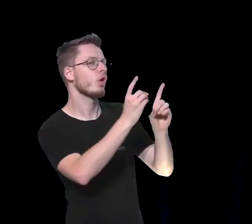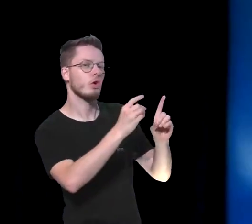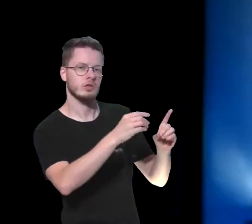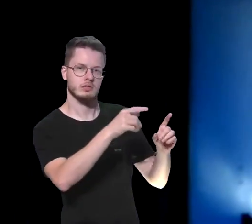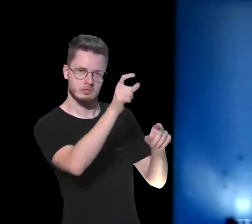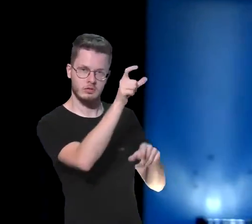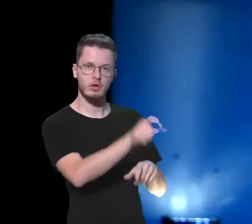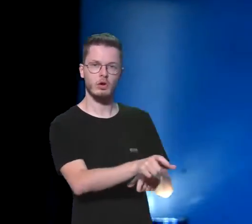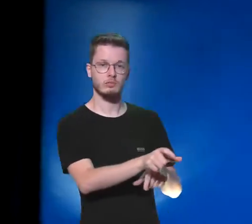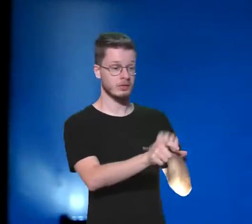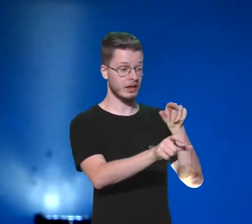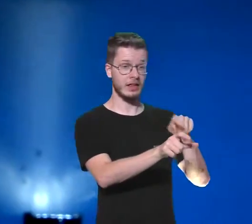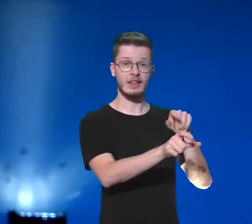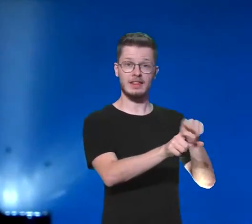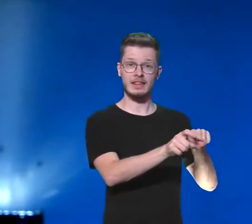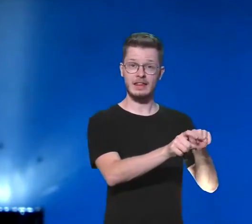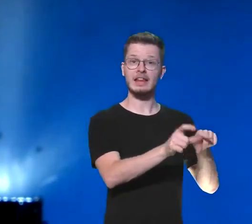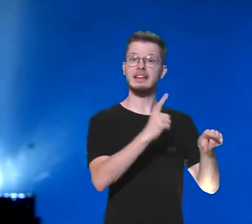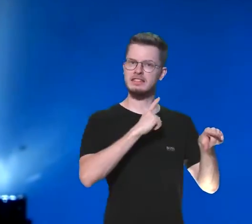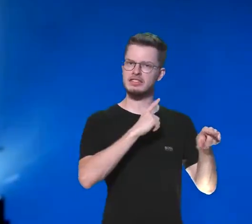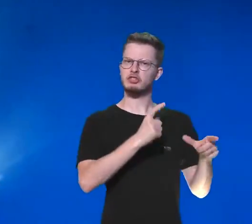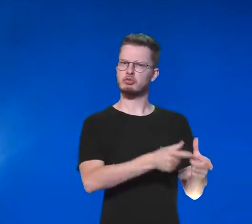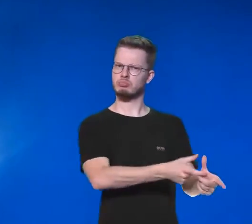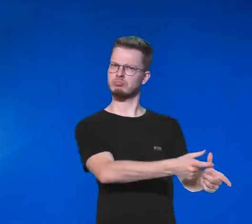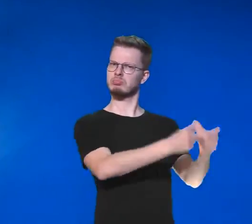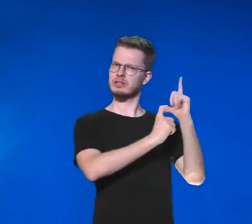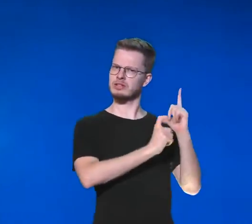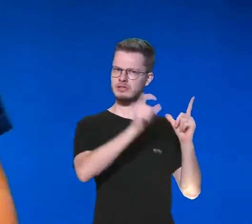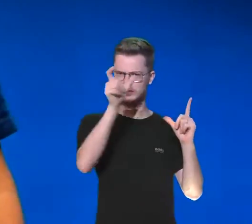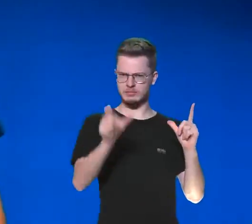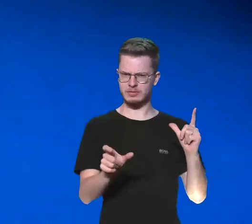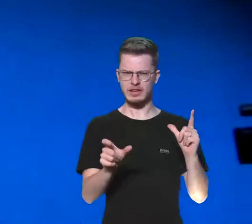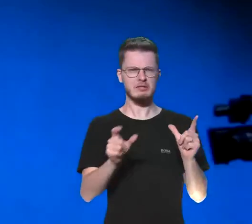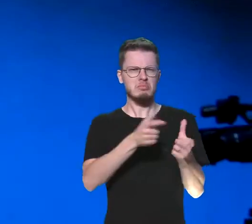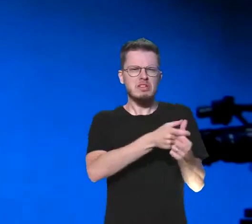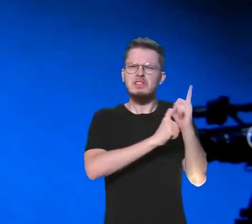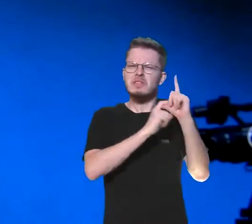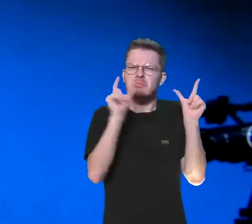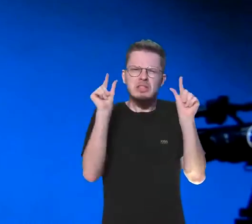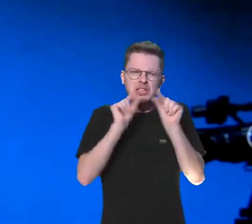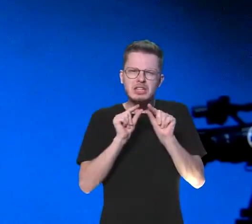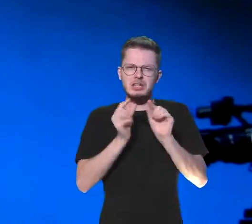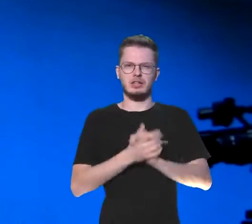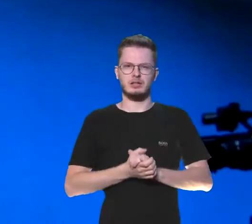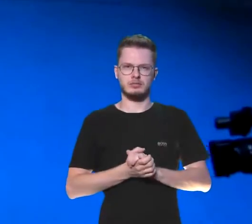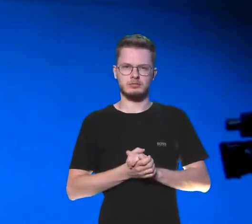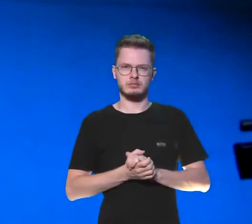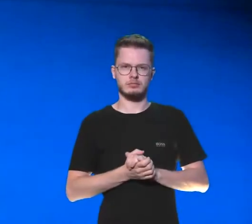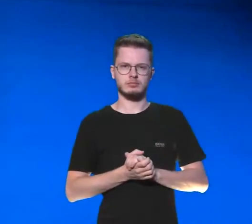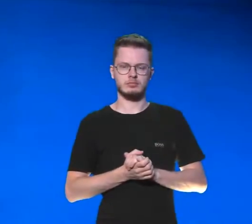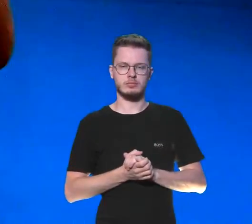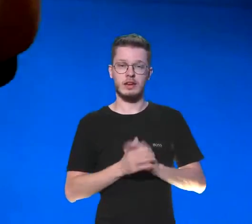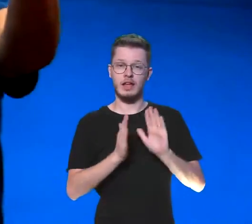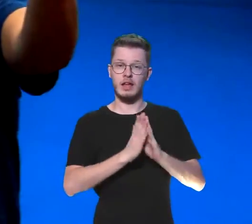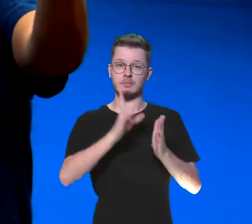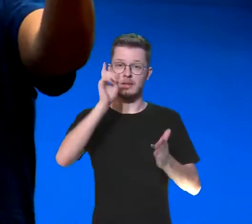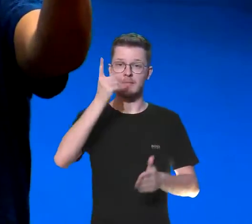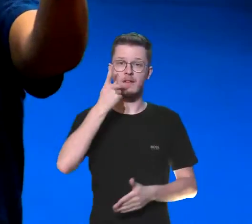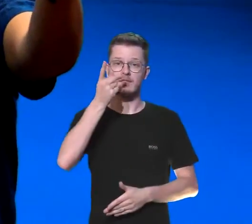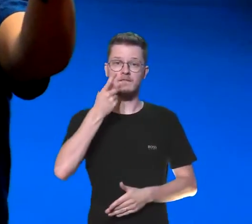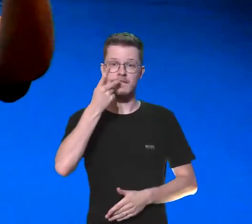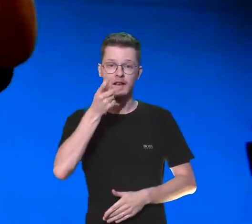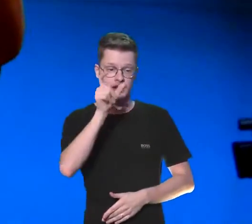casa dele, ele lembra que o funcionário estava devendo 5 para ele. E a Bíblia fala que ele